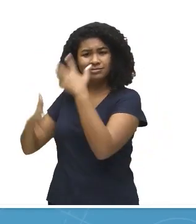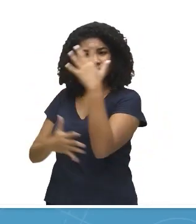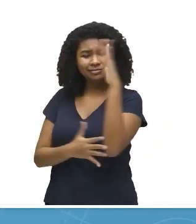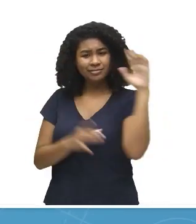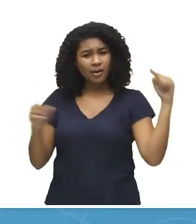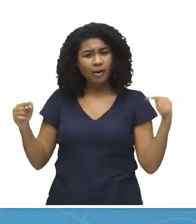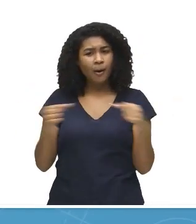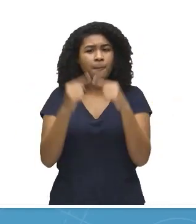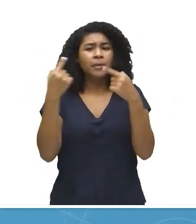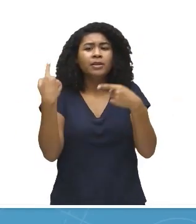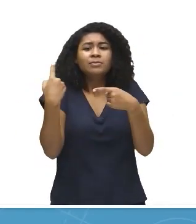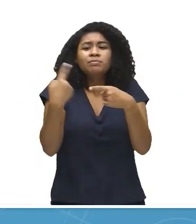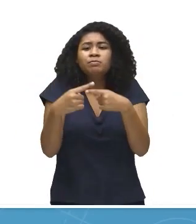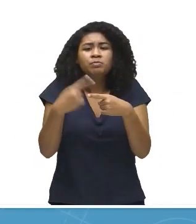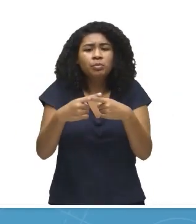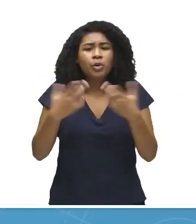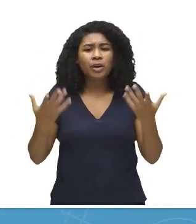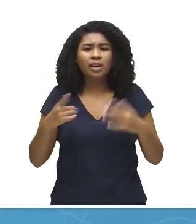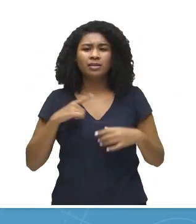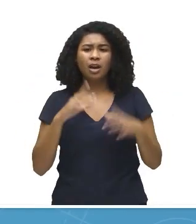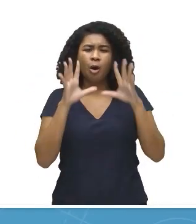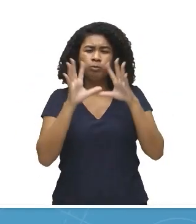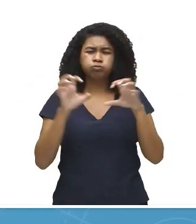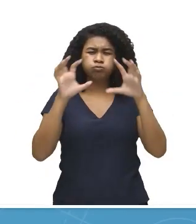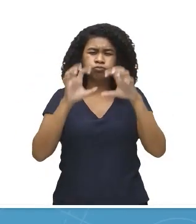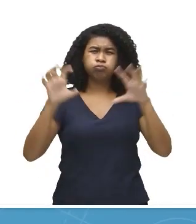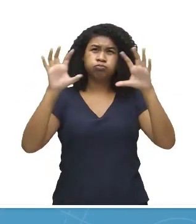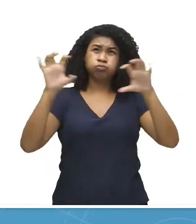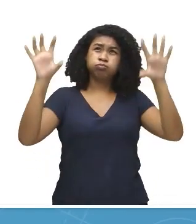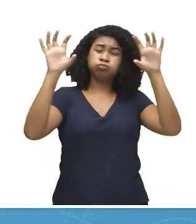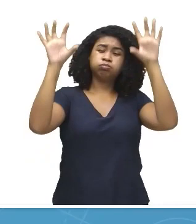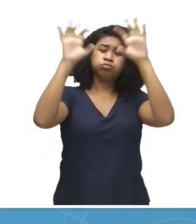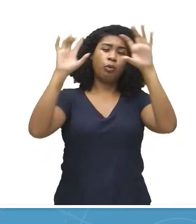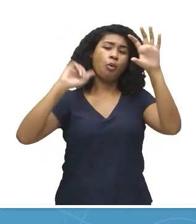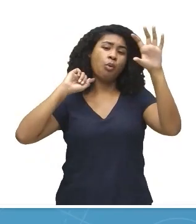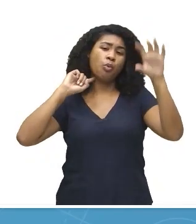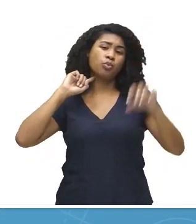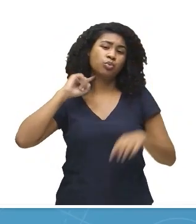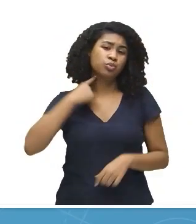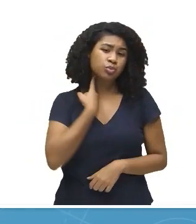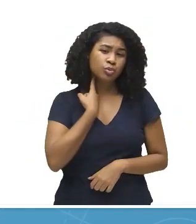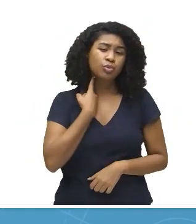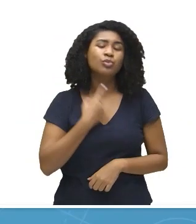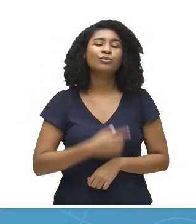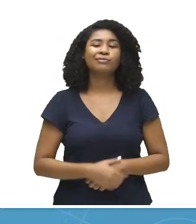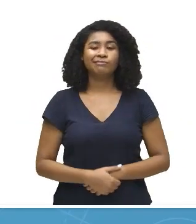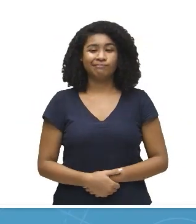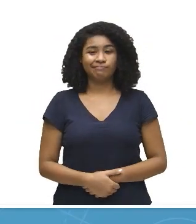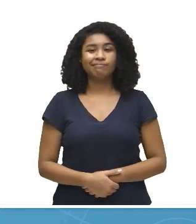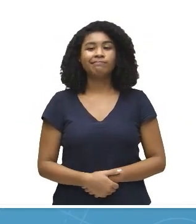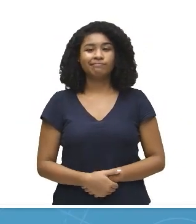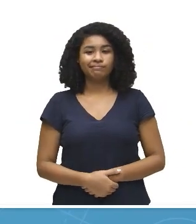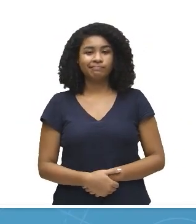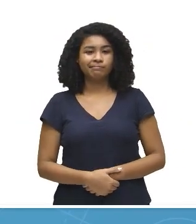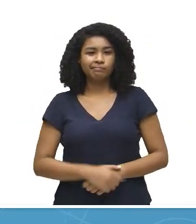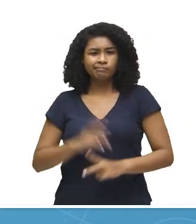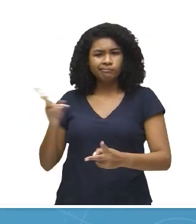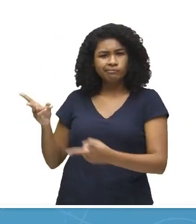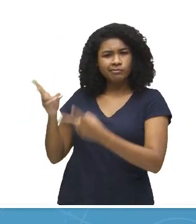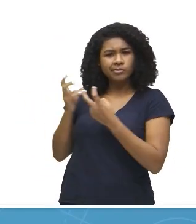Os gases aí que são emitidos para a atmosfera das chaminés das indústrias. Então aí nós